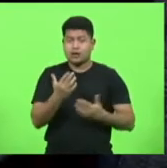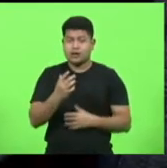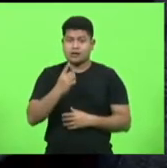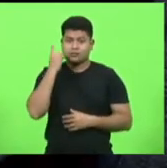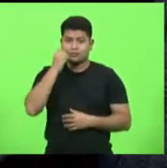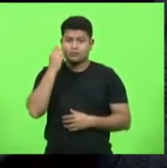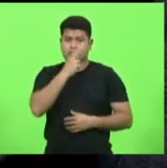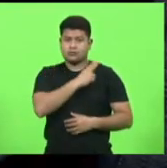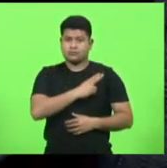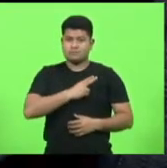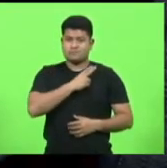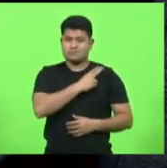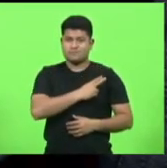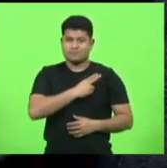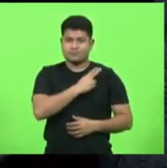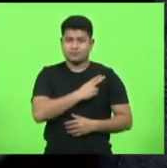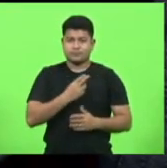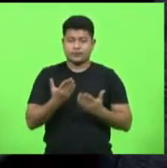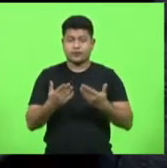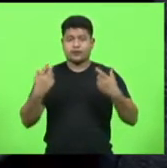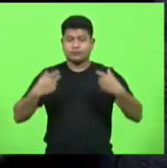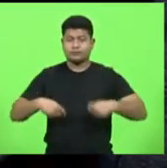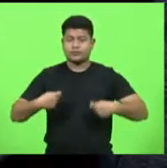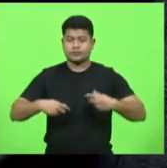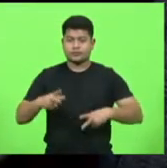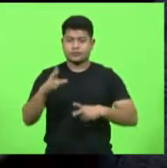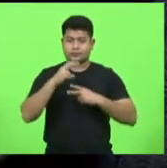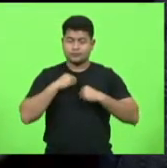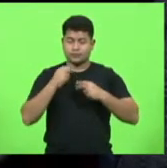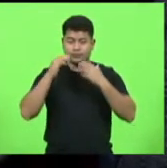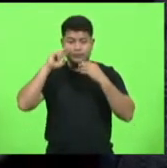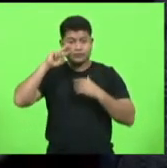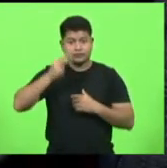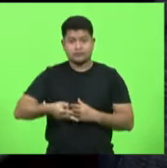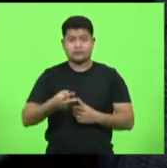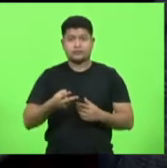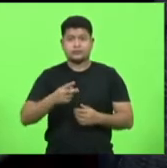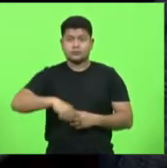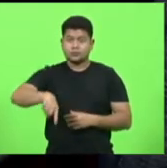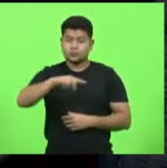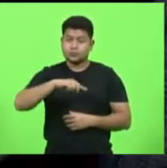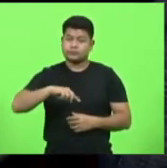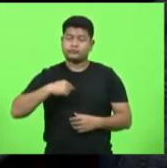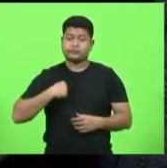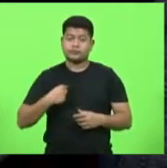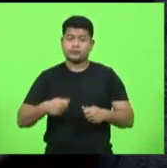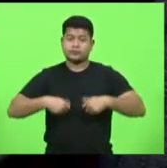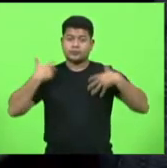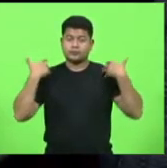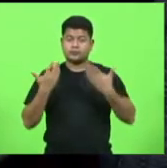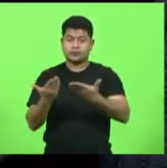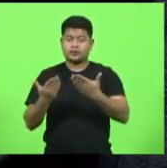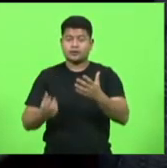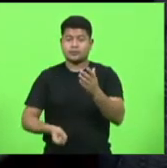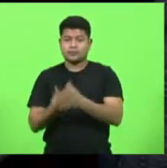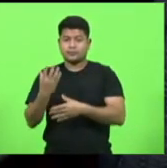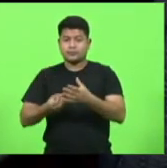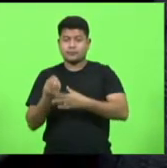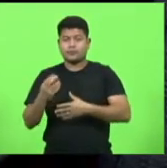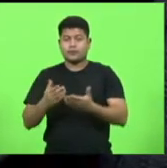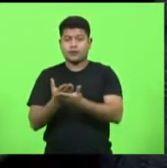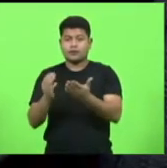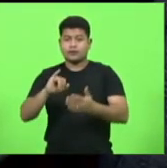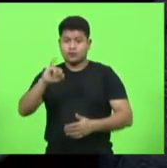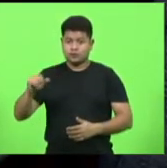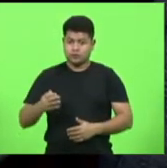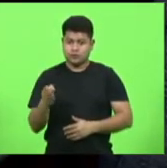propor esse projeto, merece aqui o nosso reconhecimento e uma homenagem aos produtores de Jaguaruna e região pela